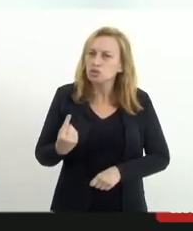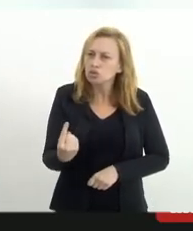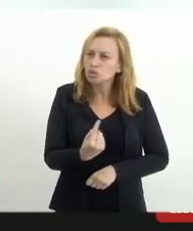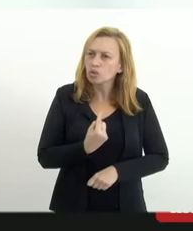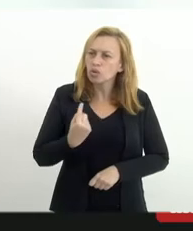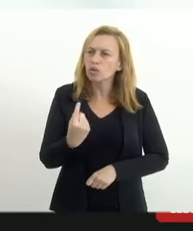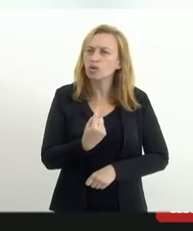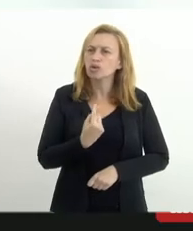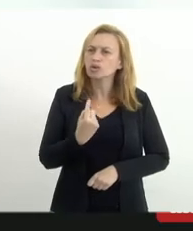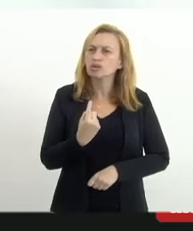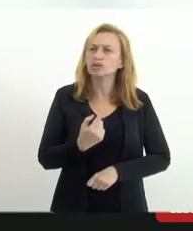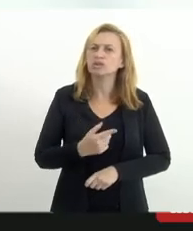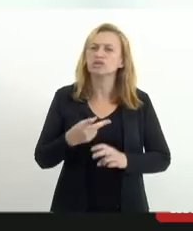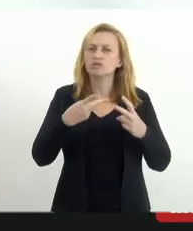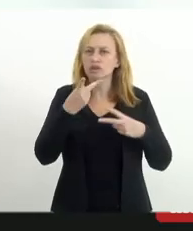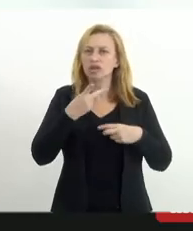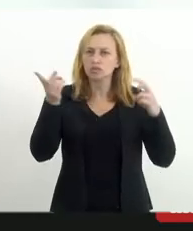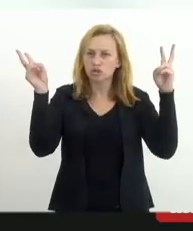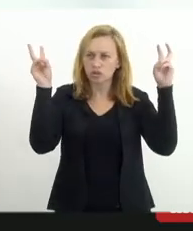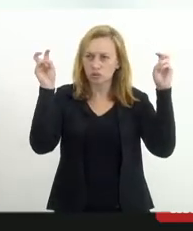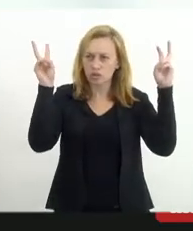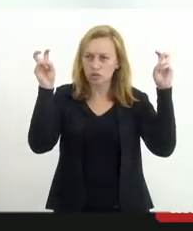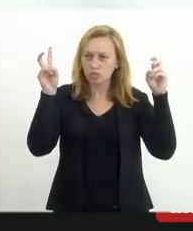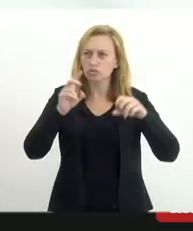nós levantamos